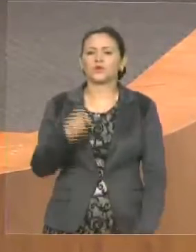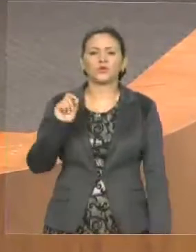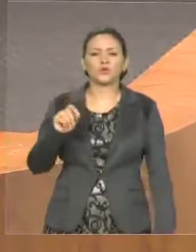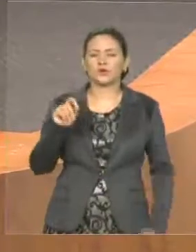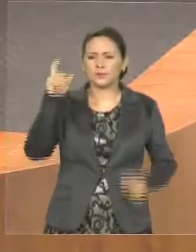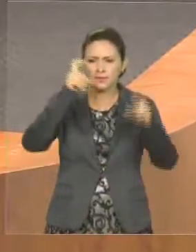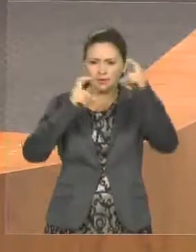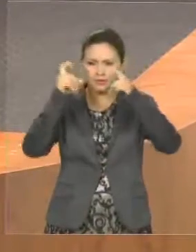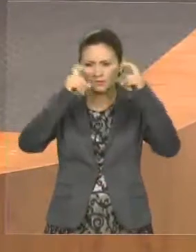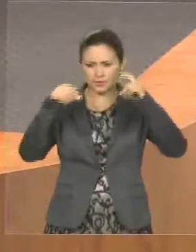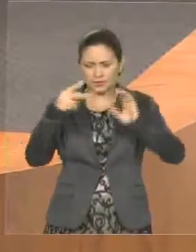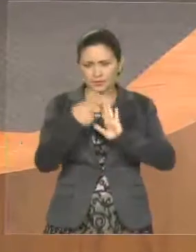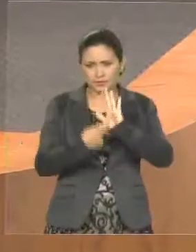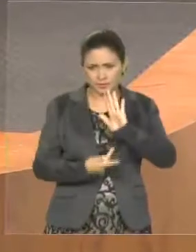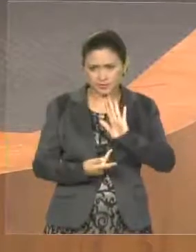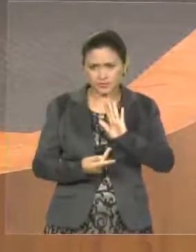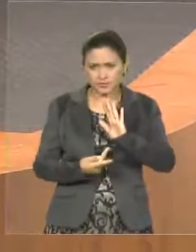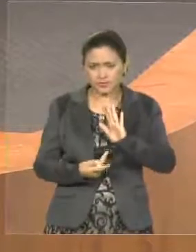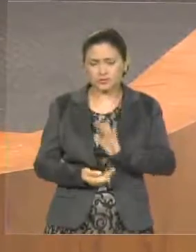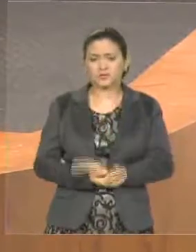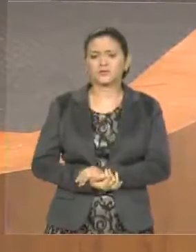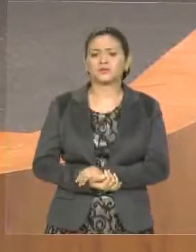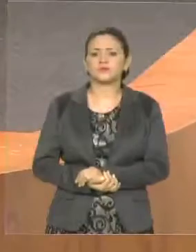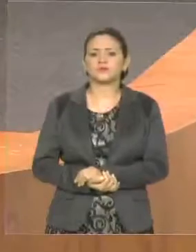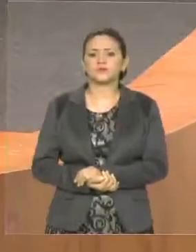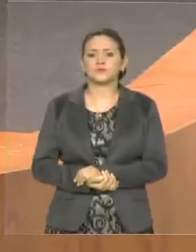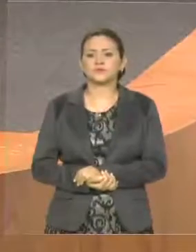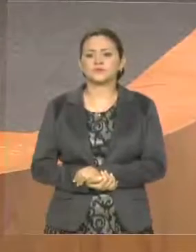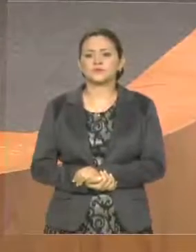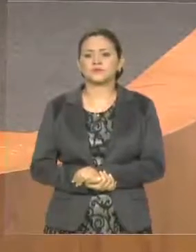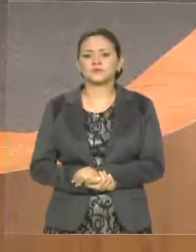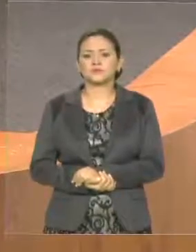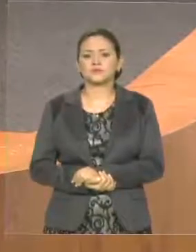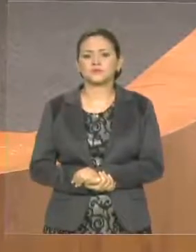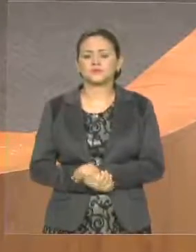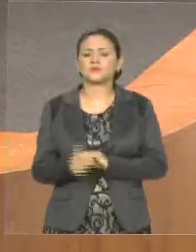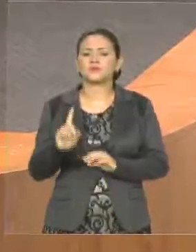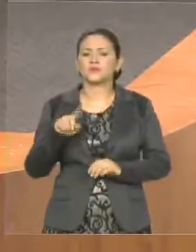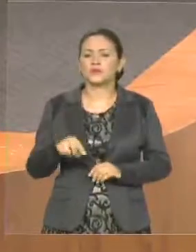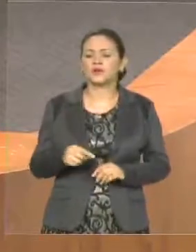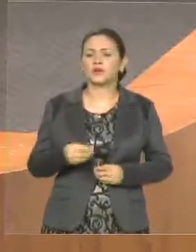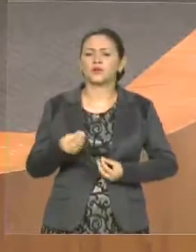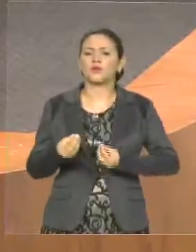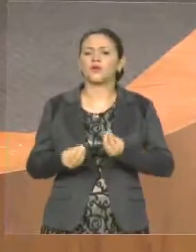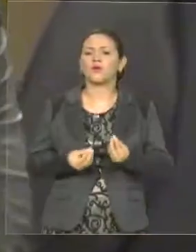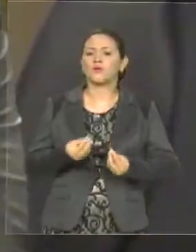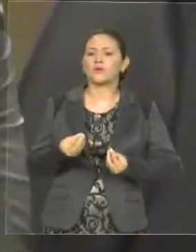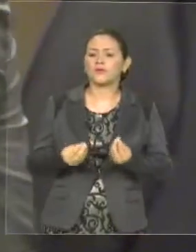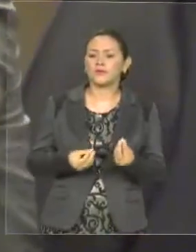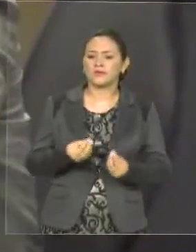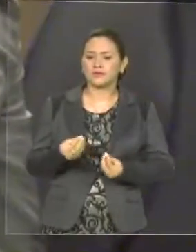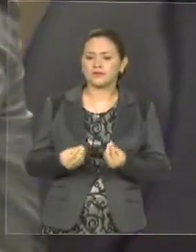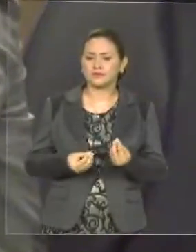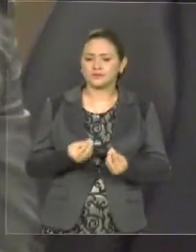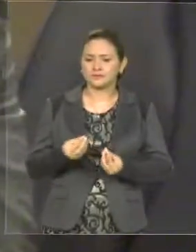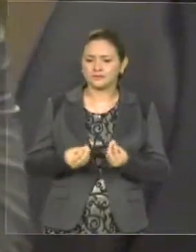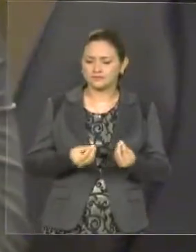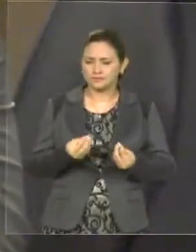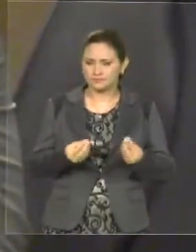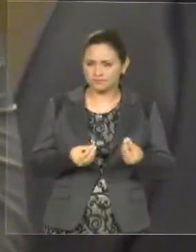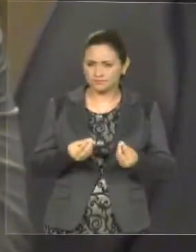nesse projeto é a forma que passará a ser cobrado o